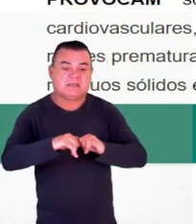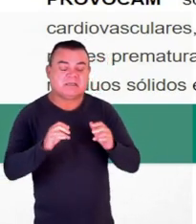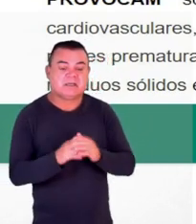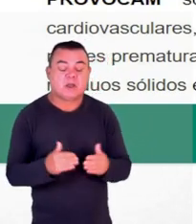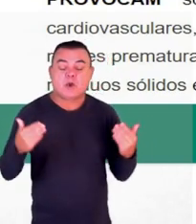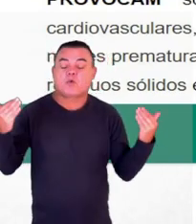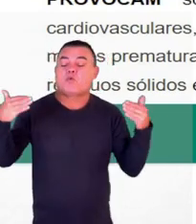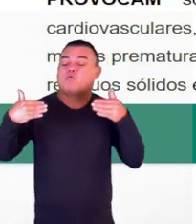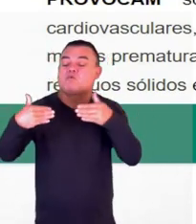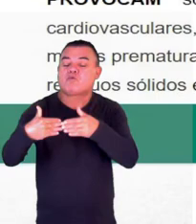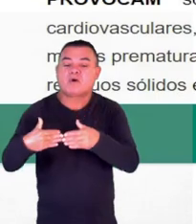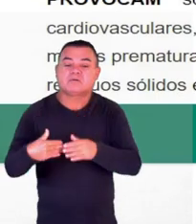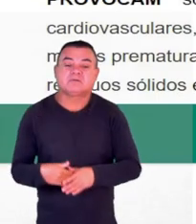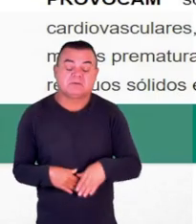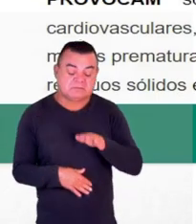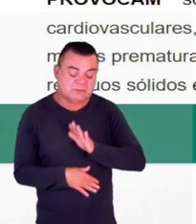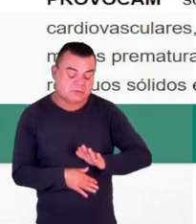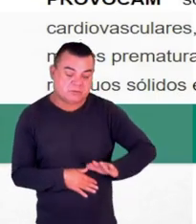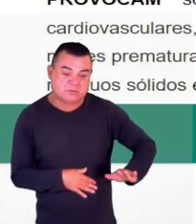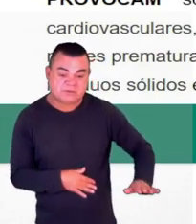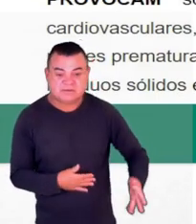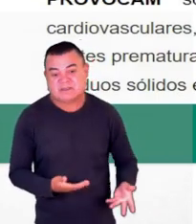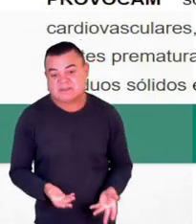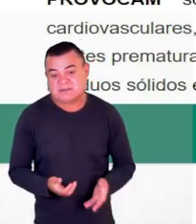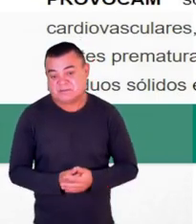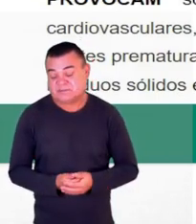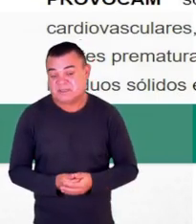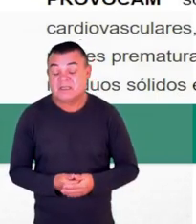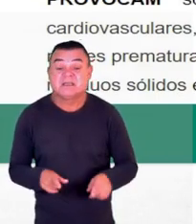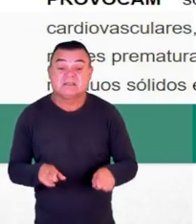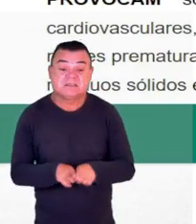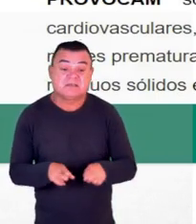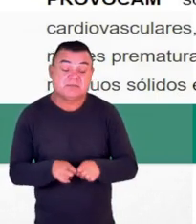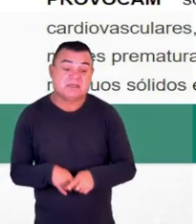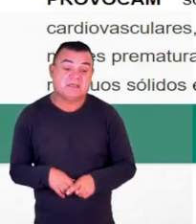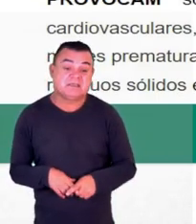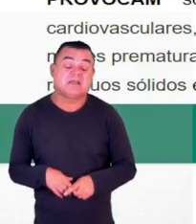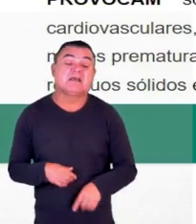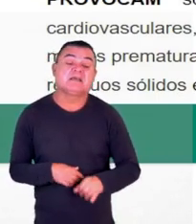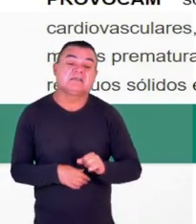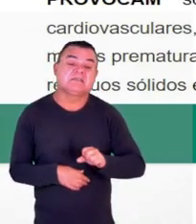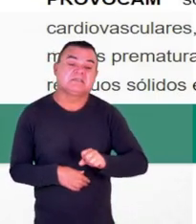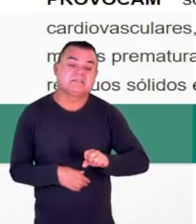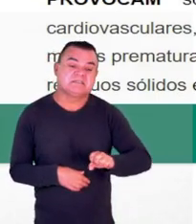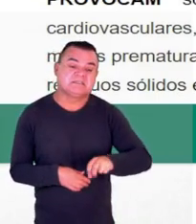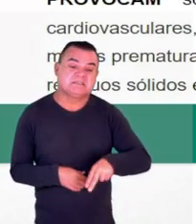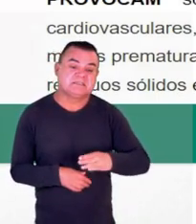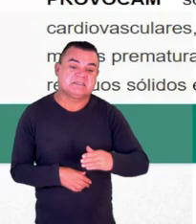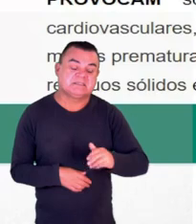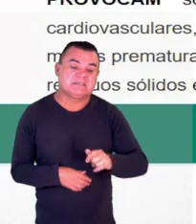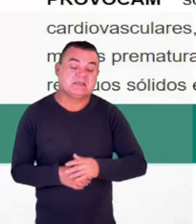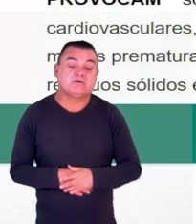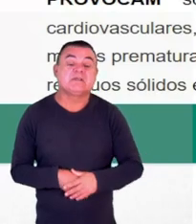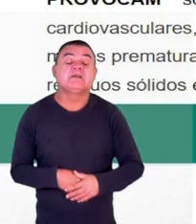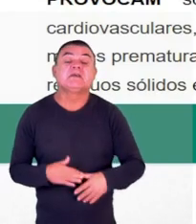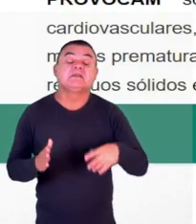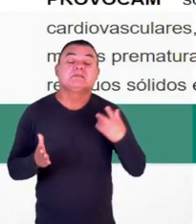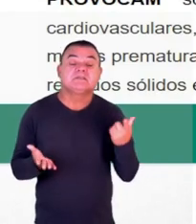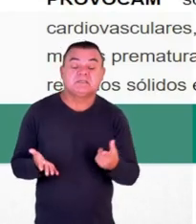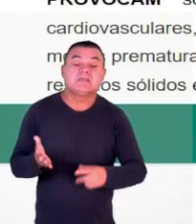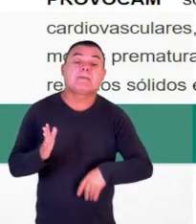eh a a a a isenção de impostos para bebidas açucaradas como é o caso do refrigerante